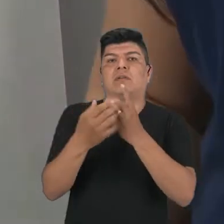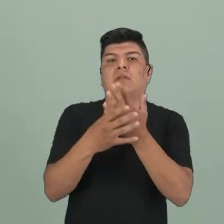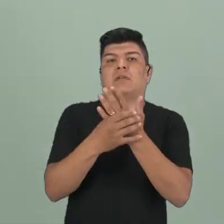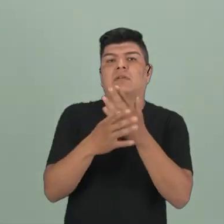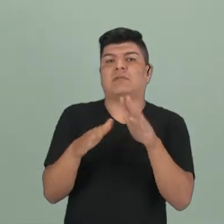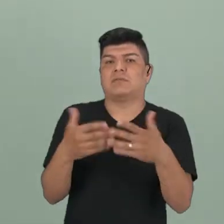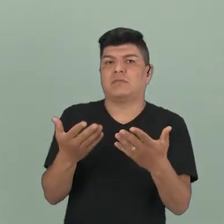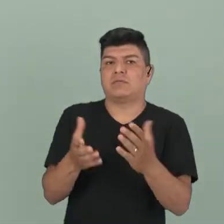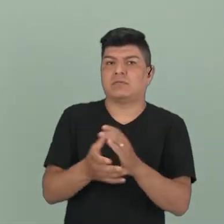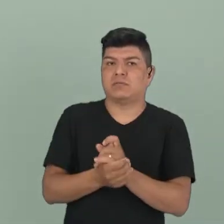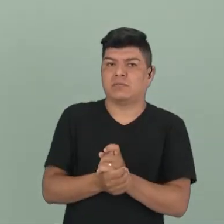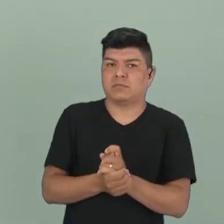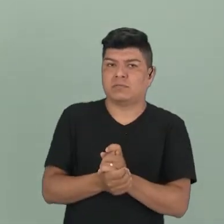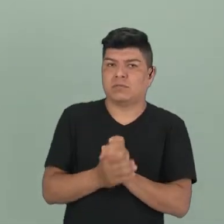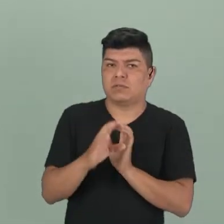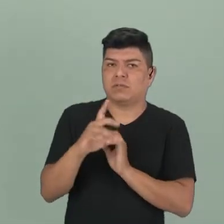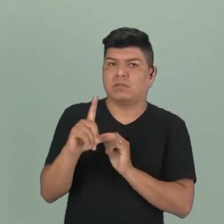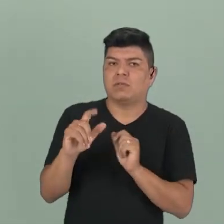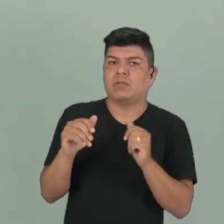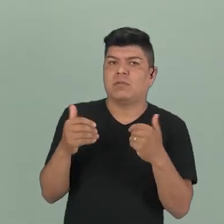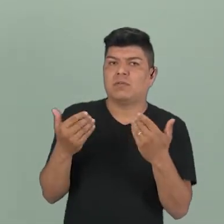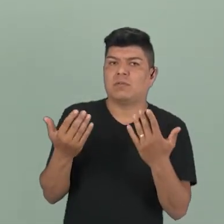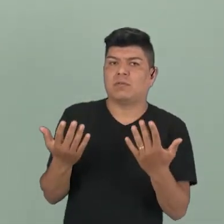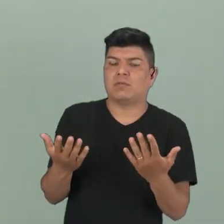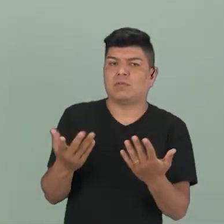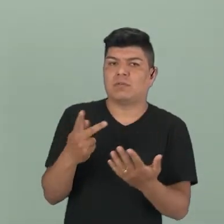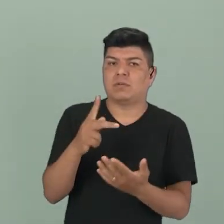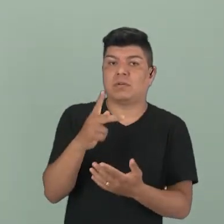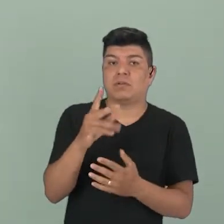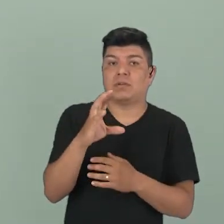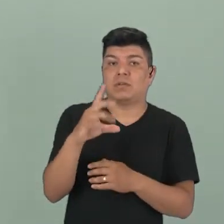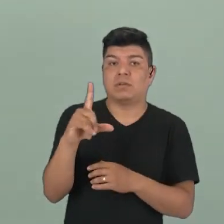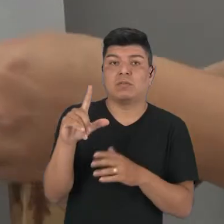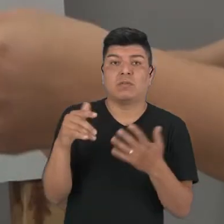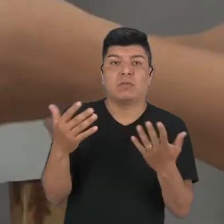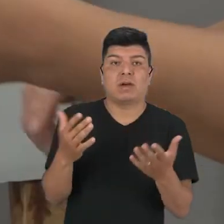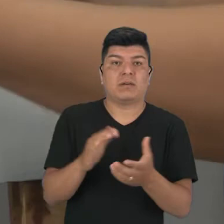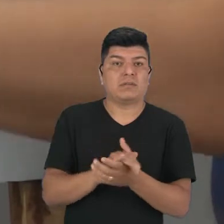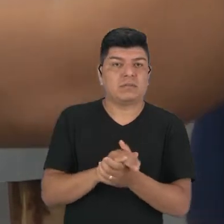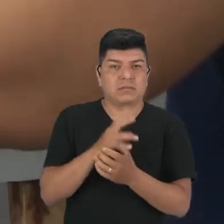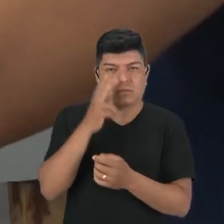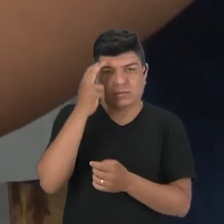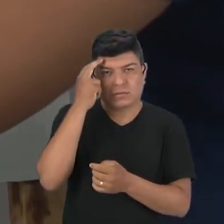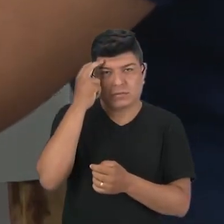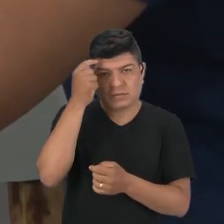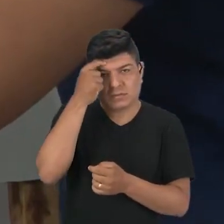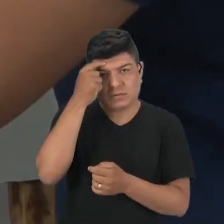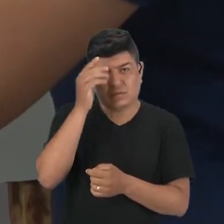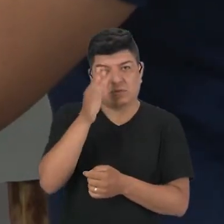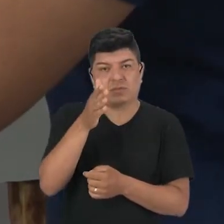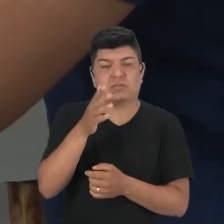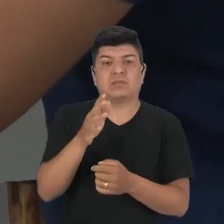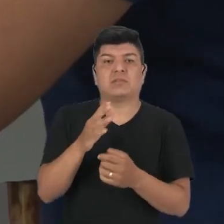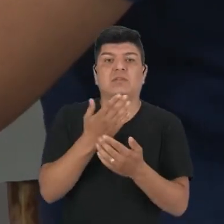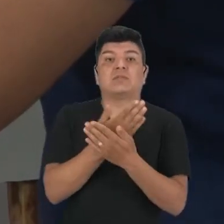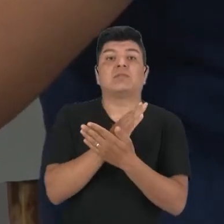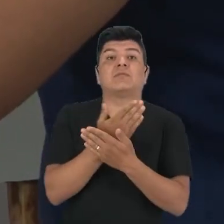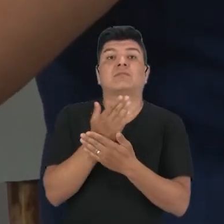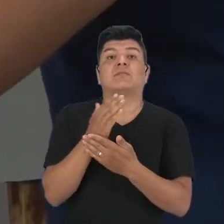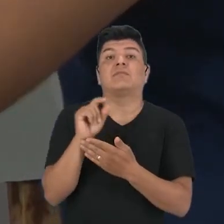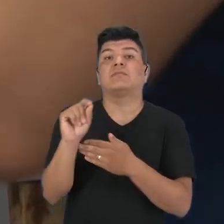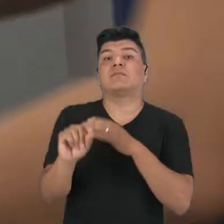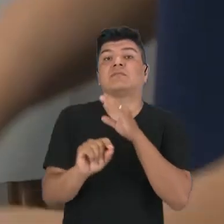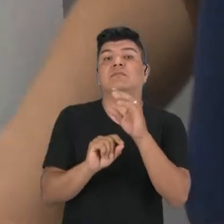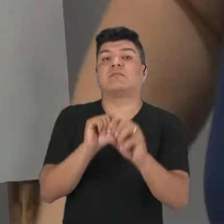onívoro em qual classe ele entra aí na sua classificação já pensar um pouquinho tubarão ele